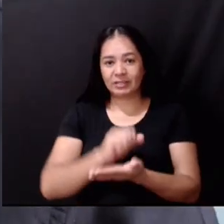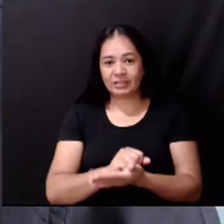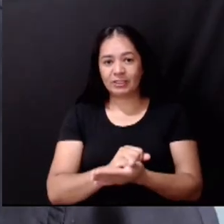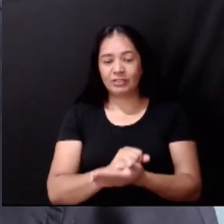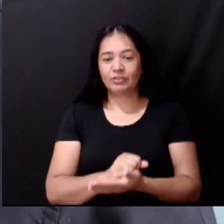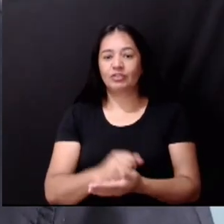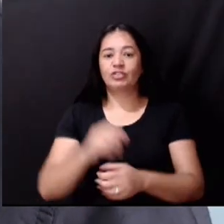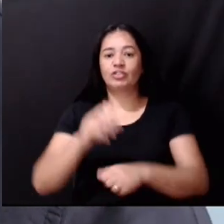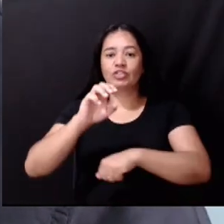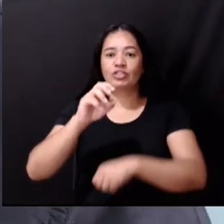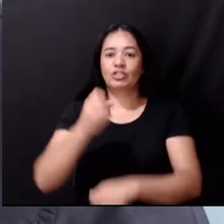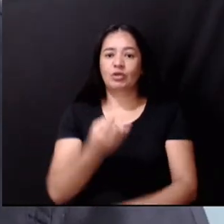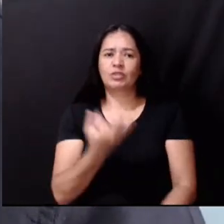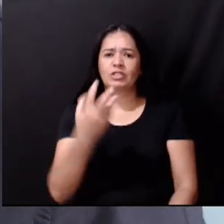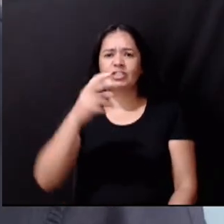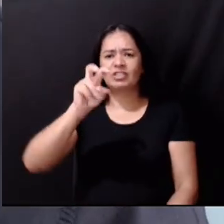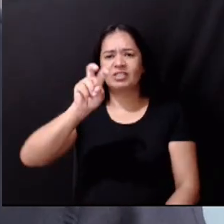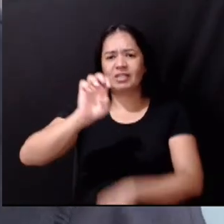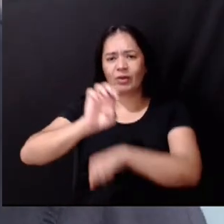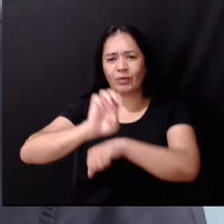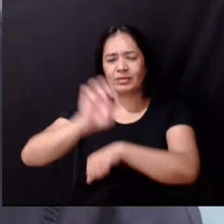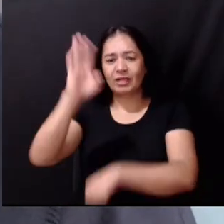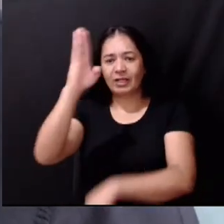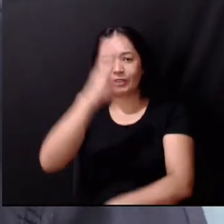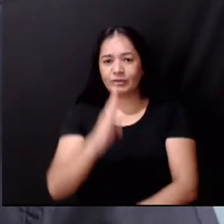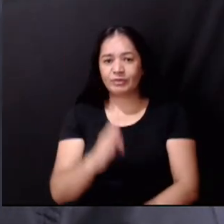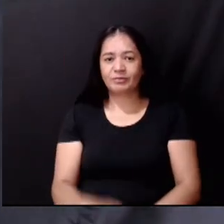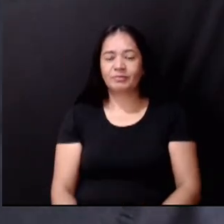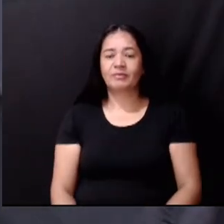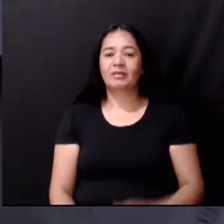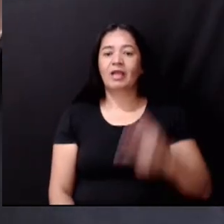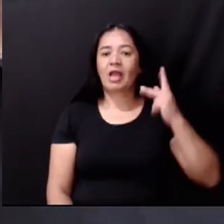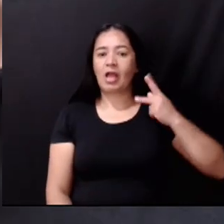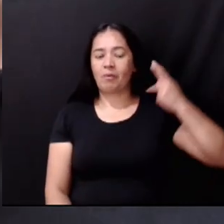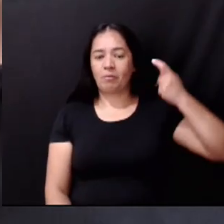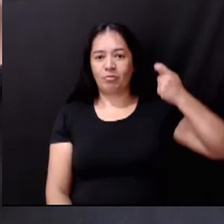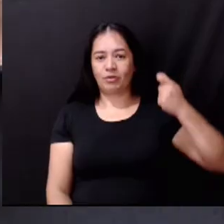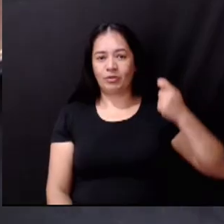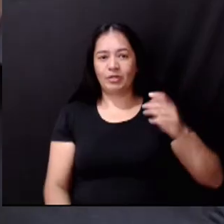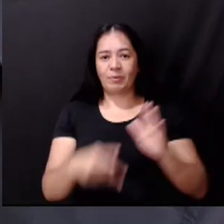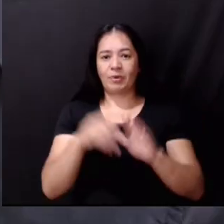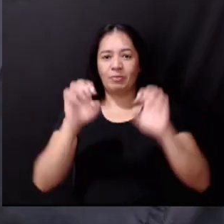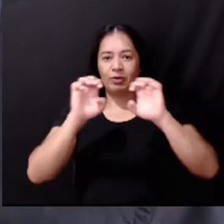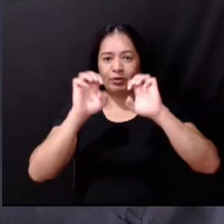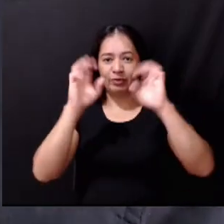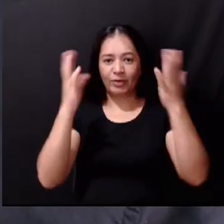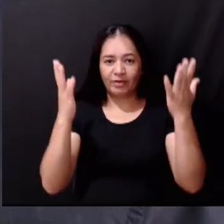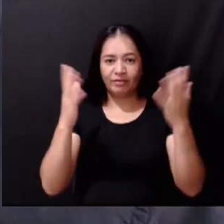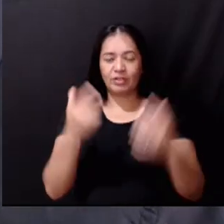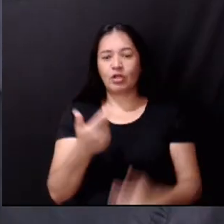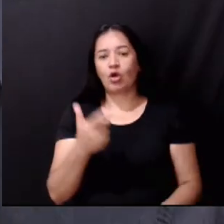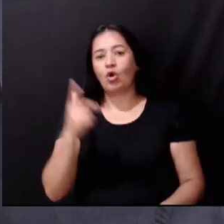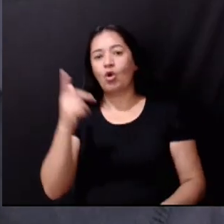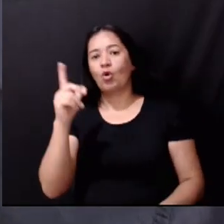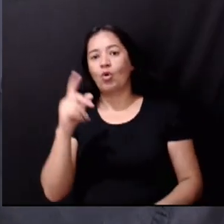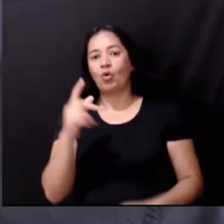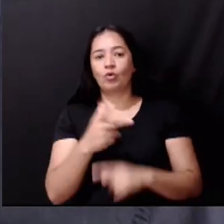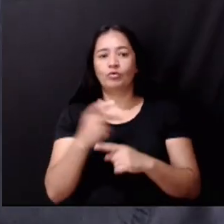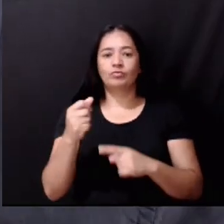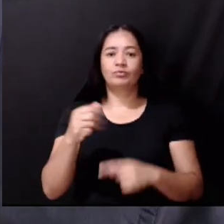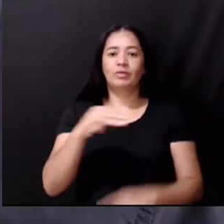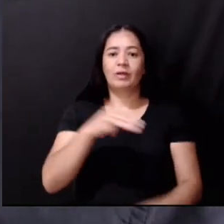seleção. Até a promotora do evento comentou sobre outros ganhadores que tiveram Ministério de Gestão e Inovação do